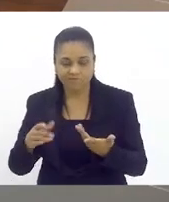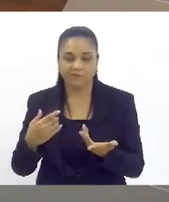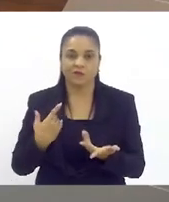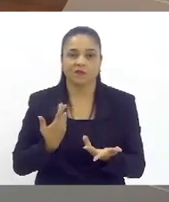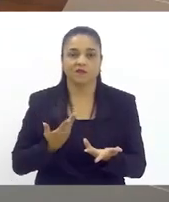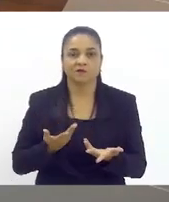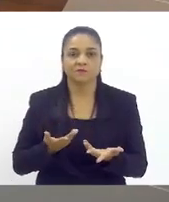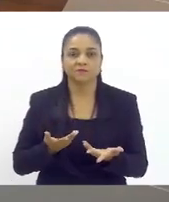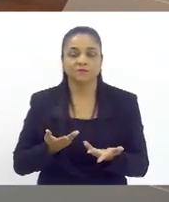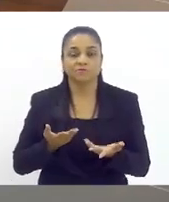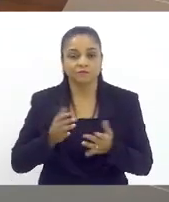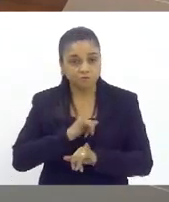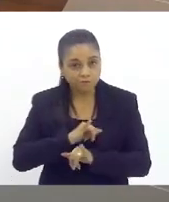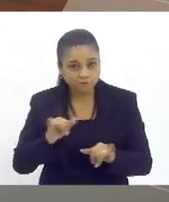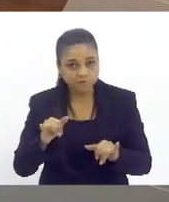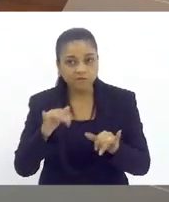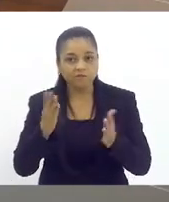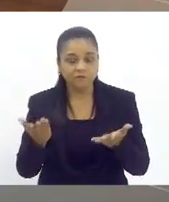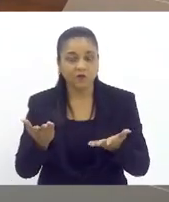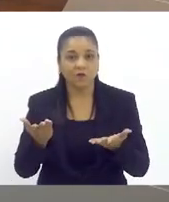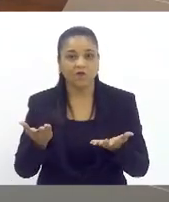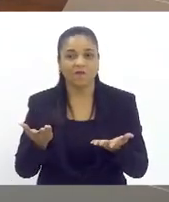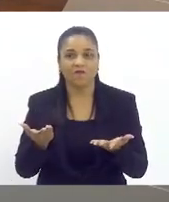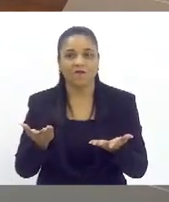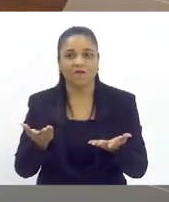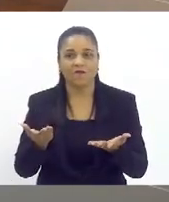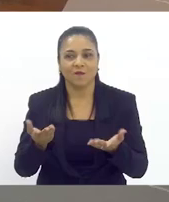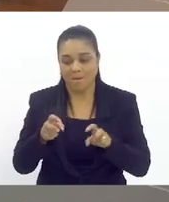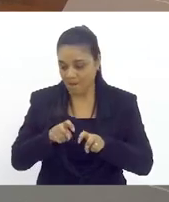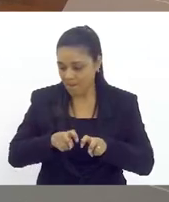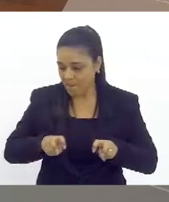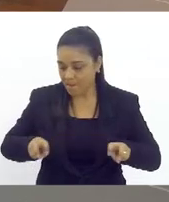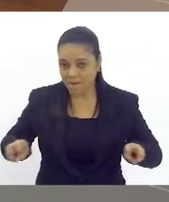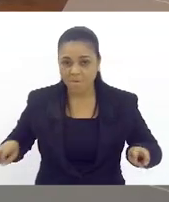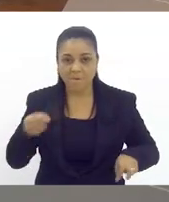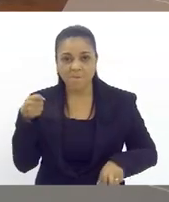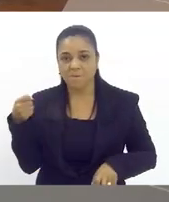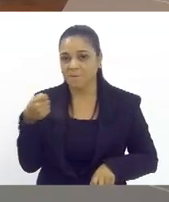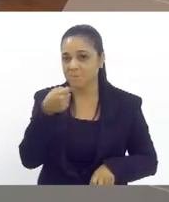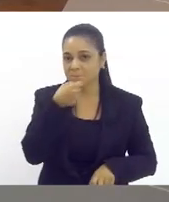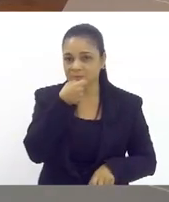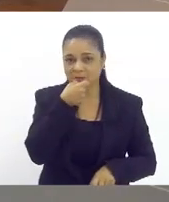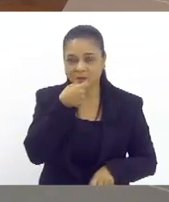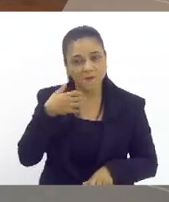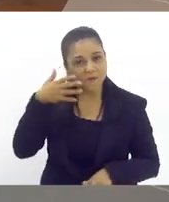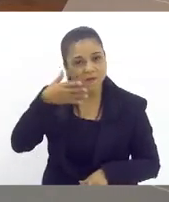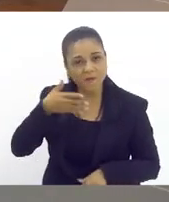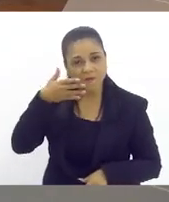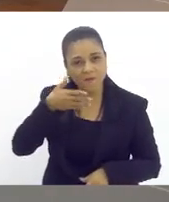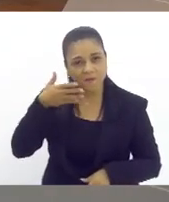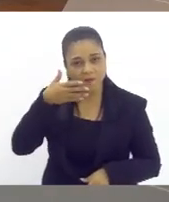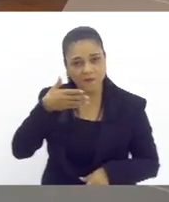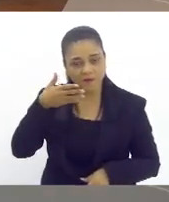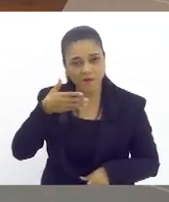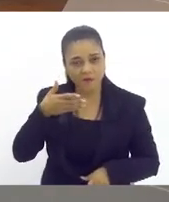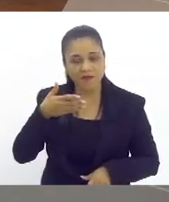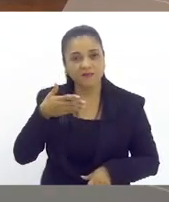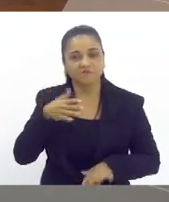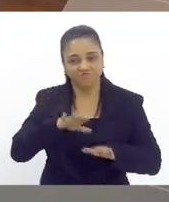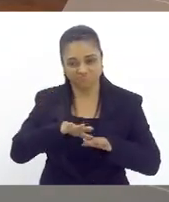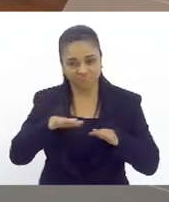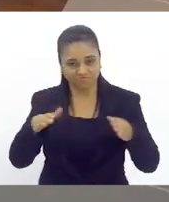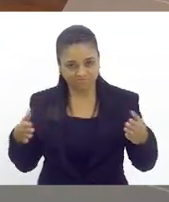dito isso ouçamos as nossas companheiras e companheiros aqui da mesa